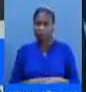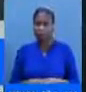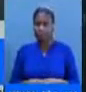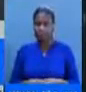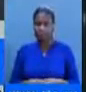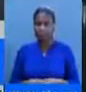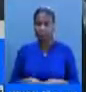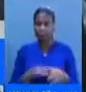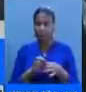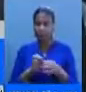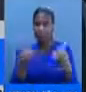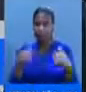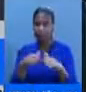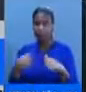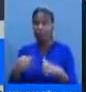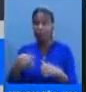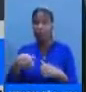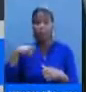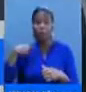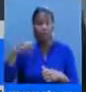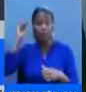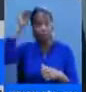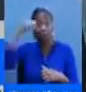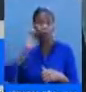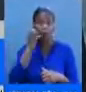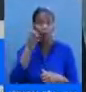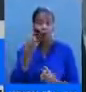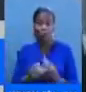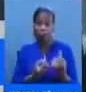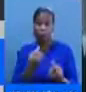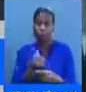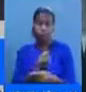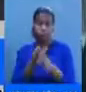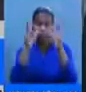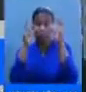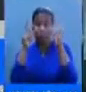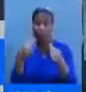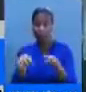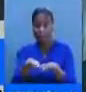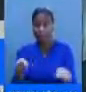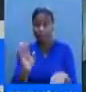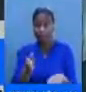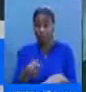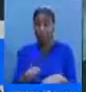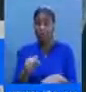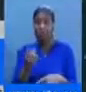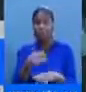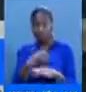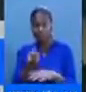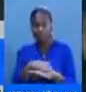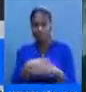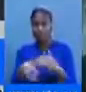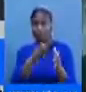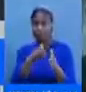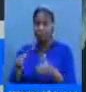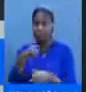do encontro que vamos ter com o Presidente da República de Angola, um dos aspectos que está sobre a mesa, para ser concretizado num